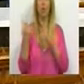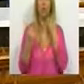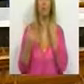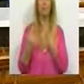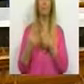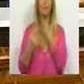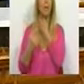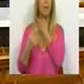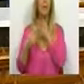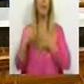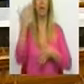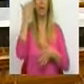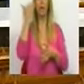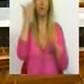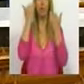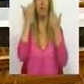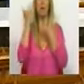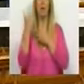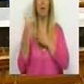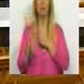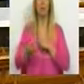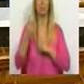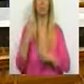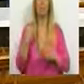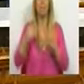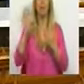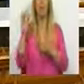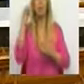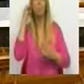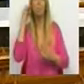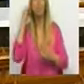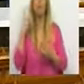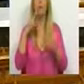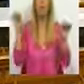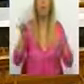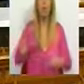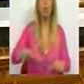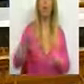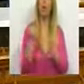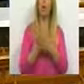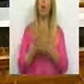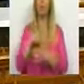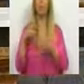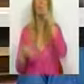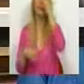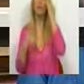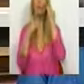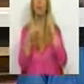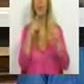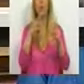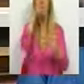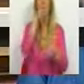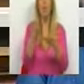temos, pior é a situação da economia portuguesa. Eu retratava este Governo como um Governo que anda a